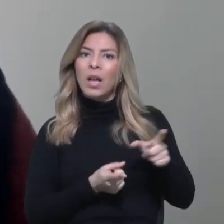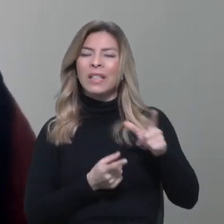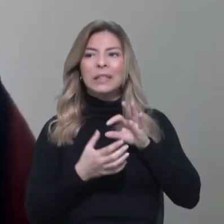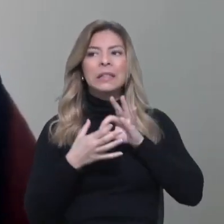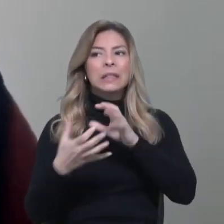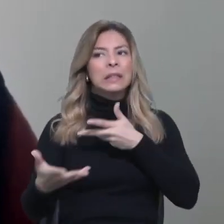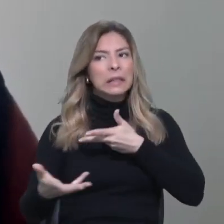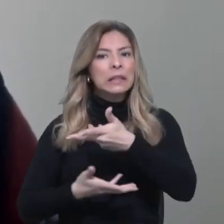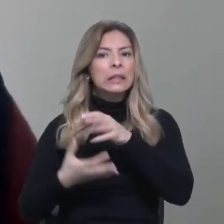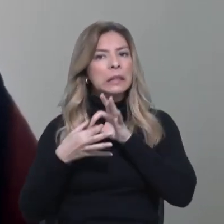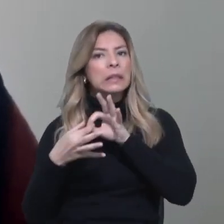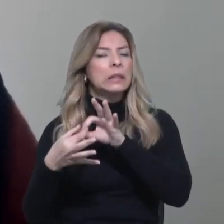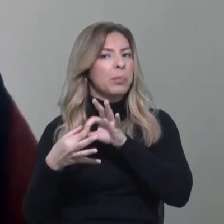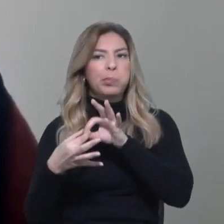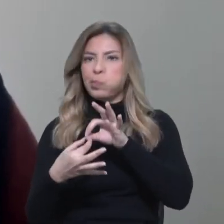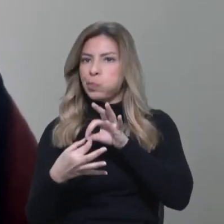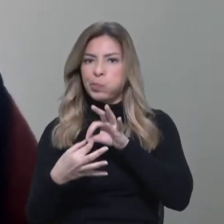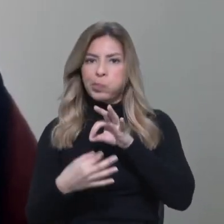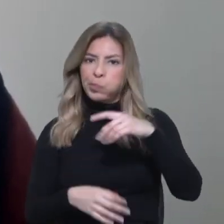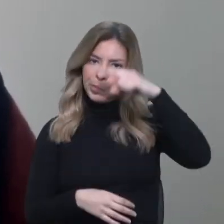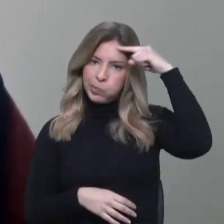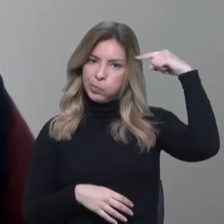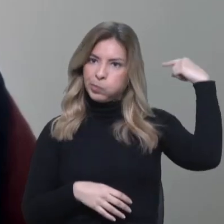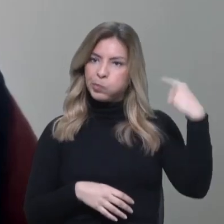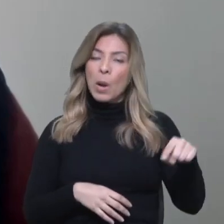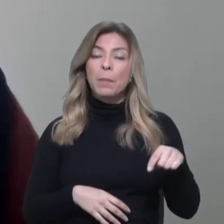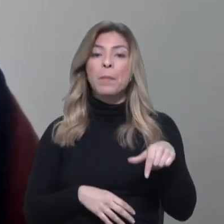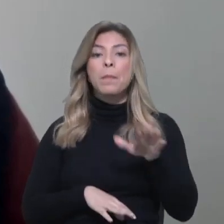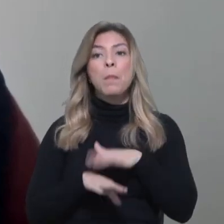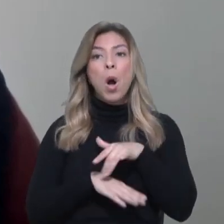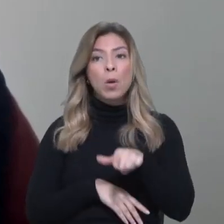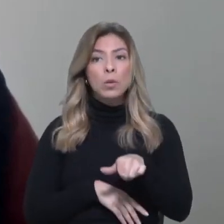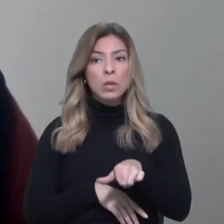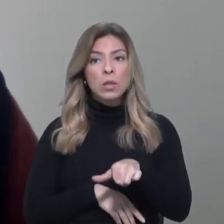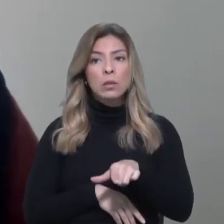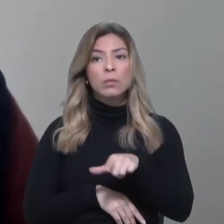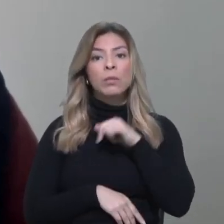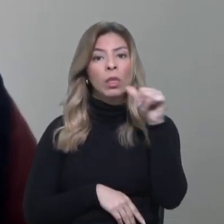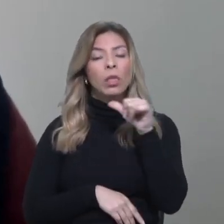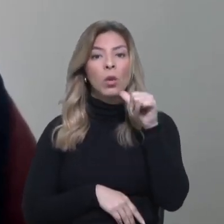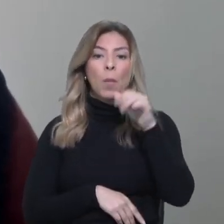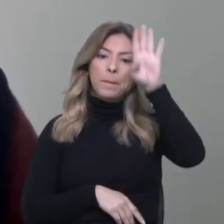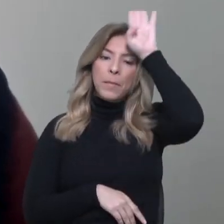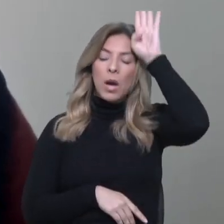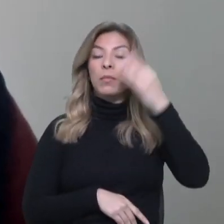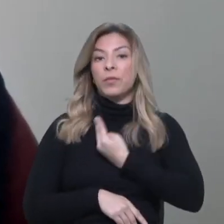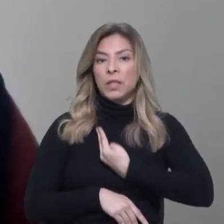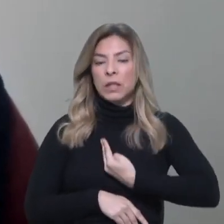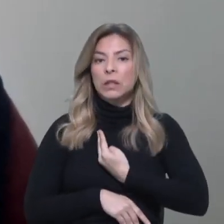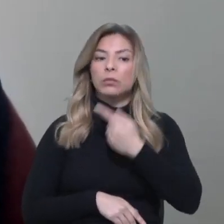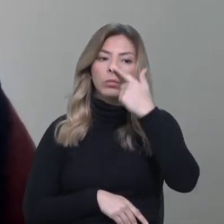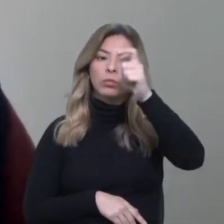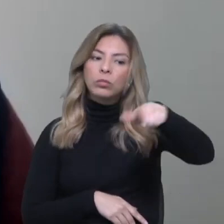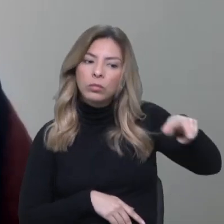tensas entre ambas as partes. Será importante perceber o papel que o Papa Francisco e os católicos nas